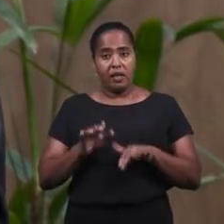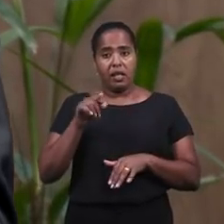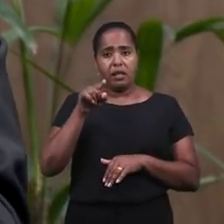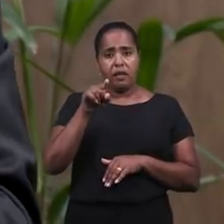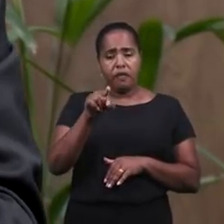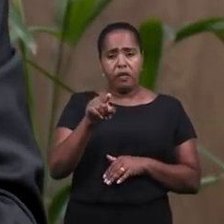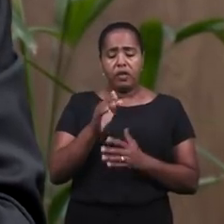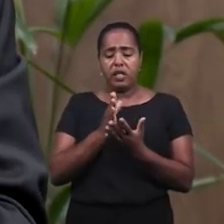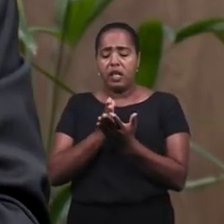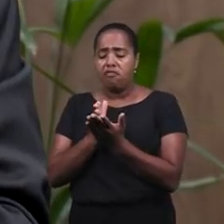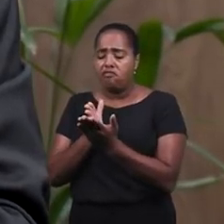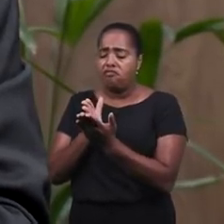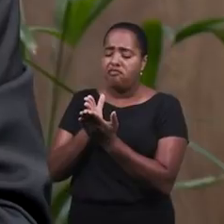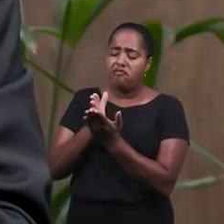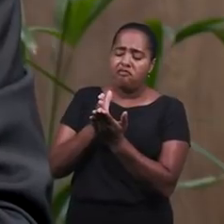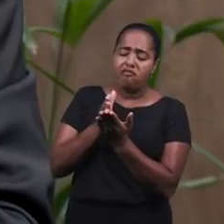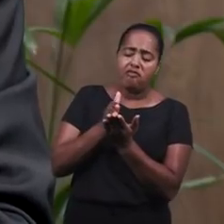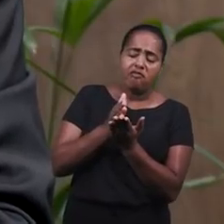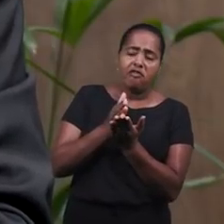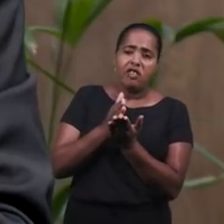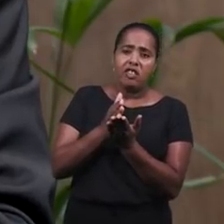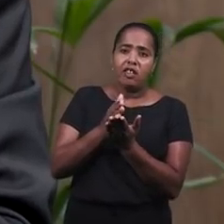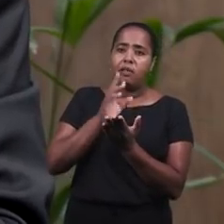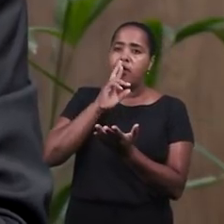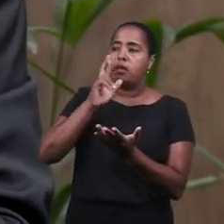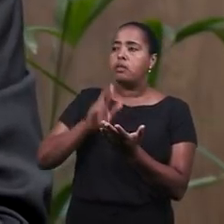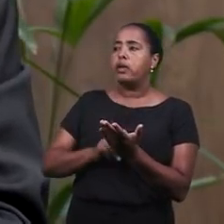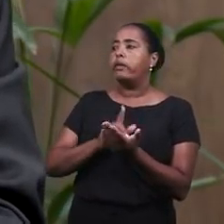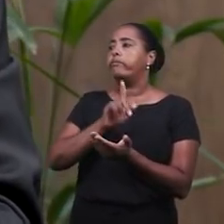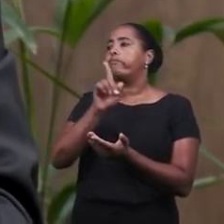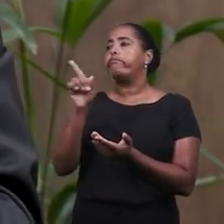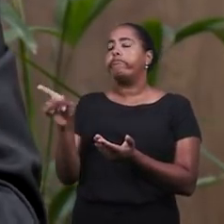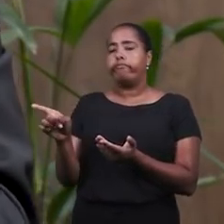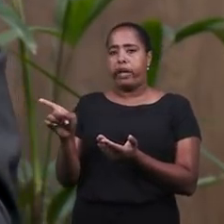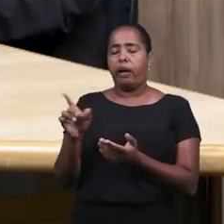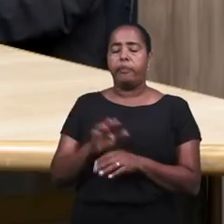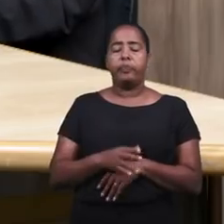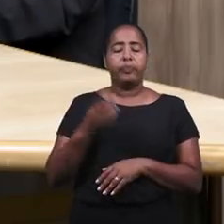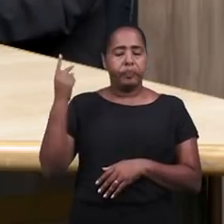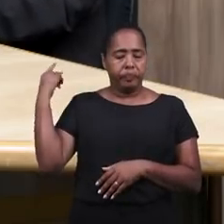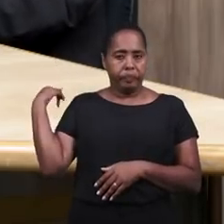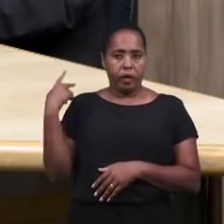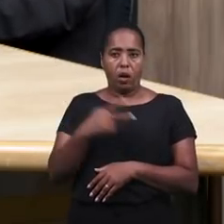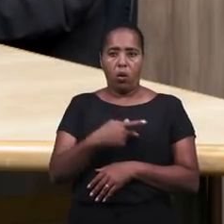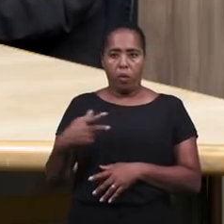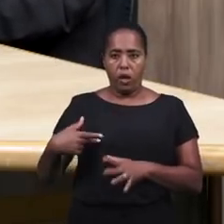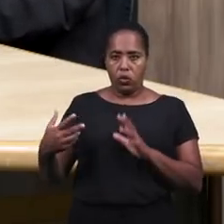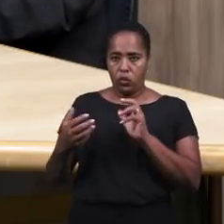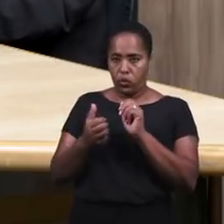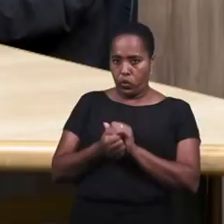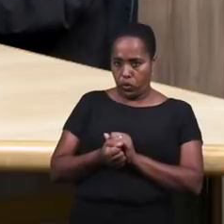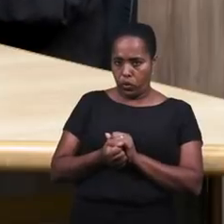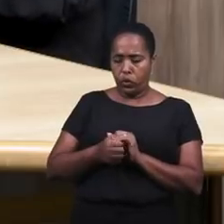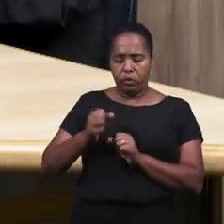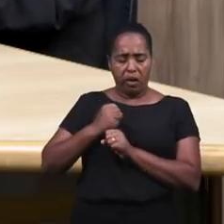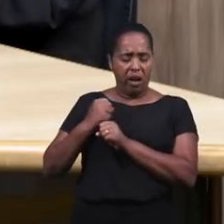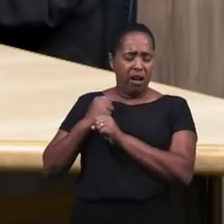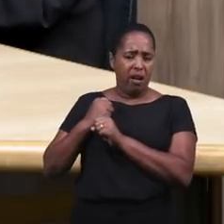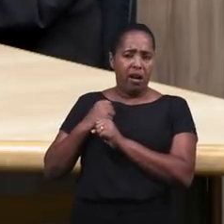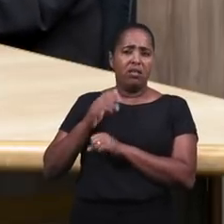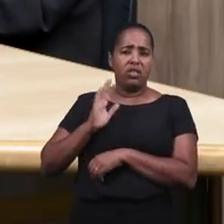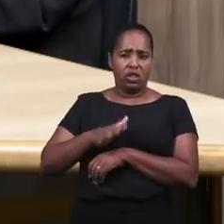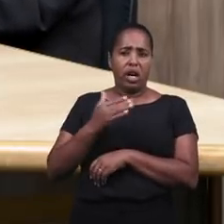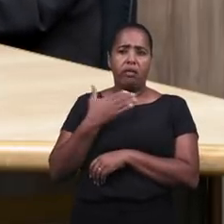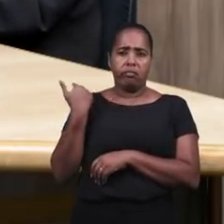Você às vezes desvia um pouquinho aqui e o resultado está lá na frente. Eu tinha um pastor na igreja comigo,